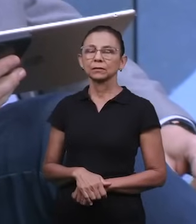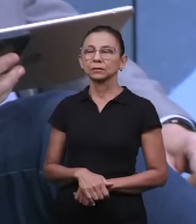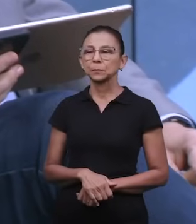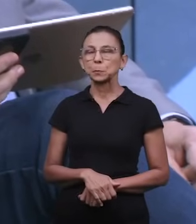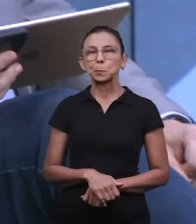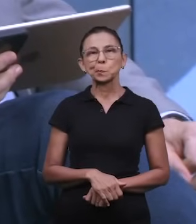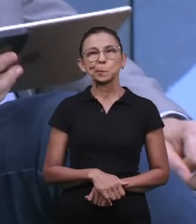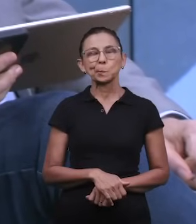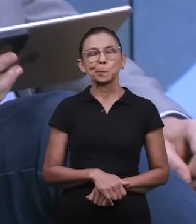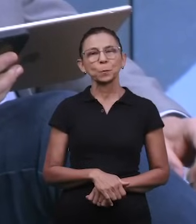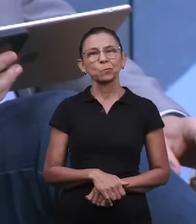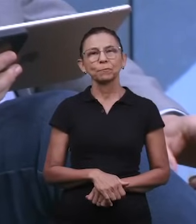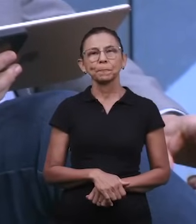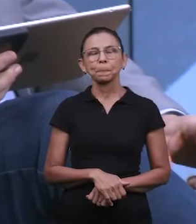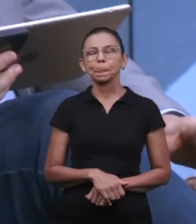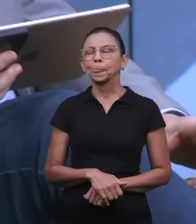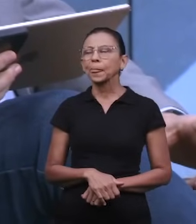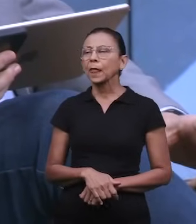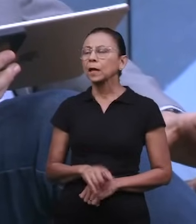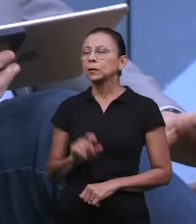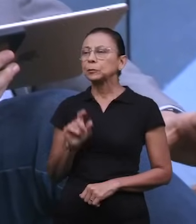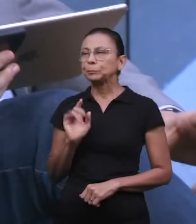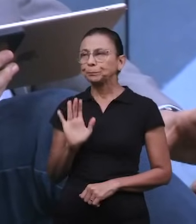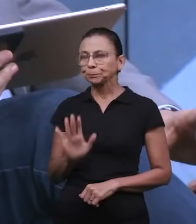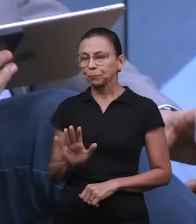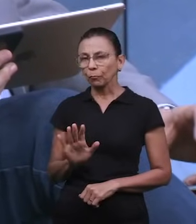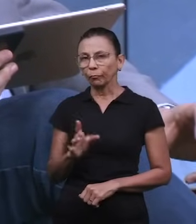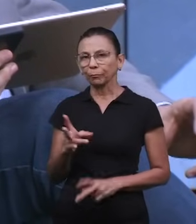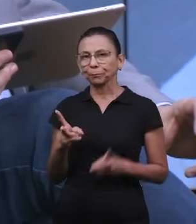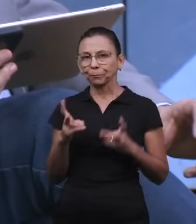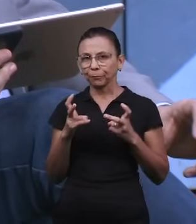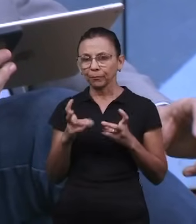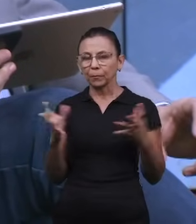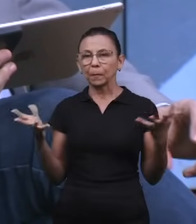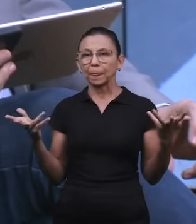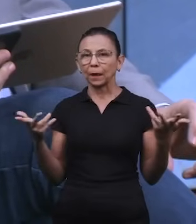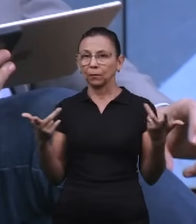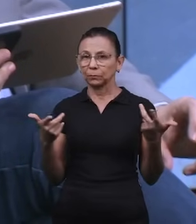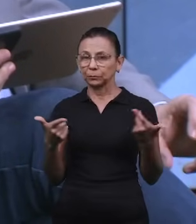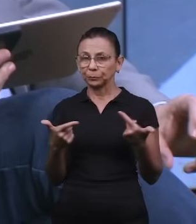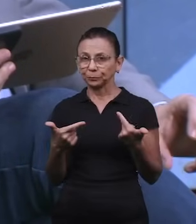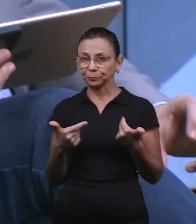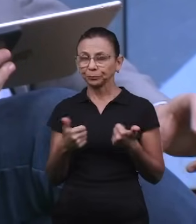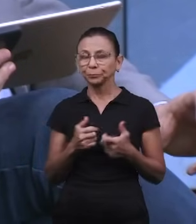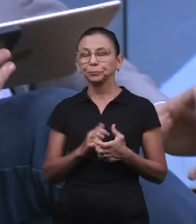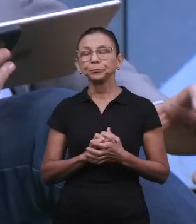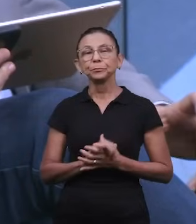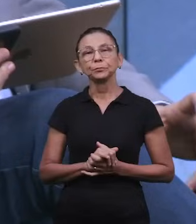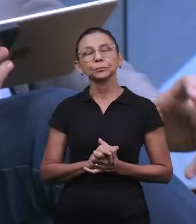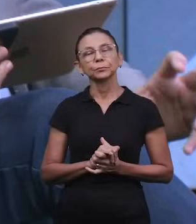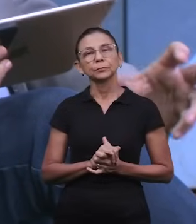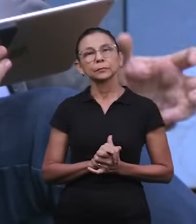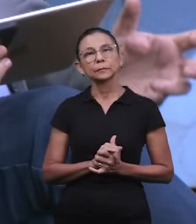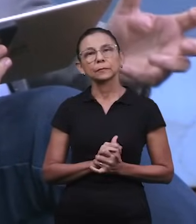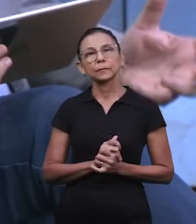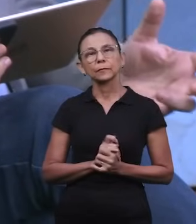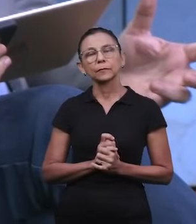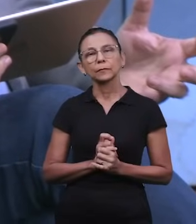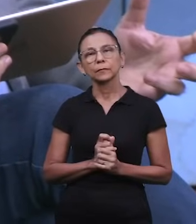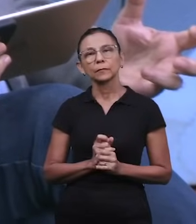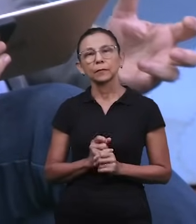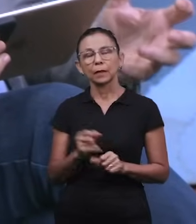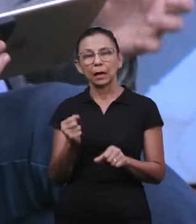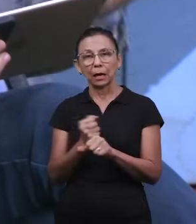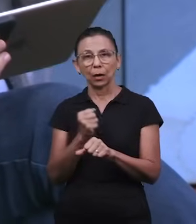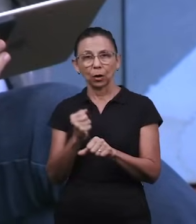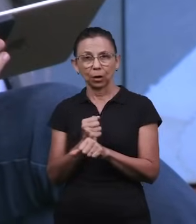Alexandre, há algo que é maravilhoso nesta obra, é que é uma obra de